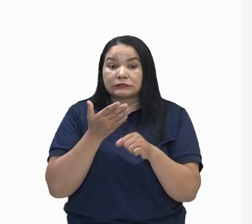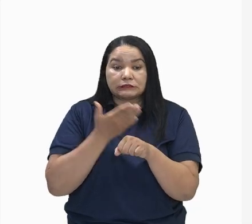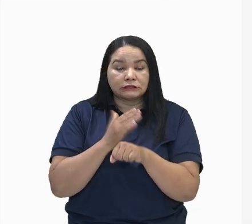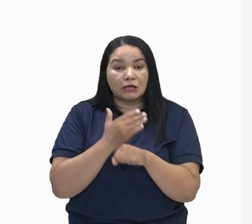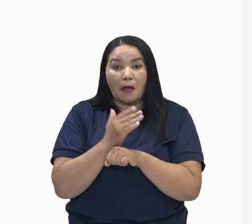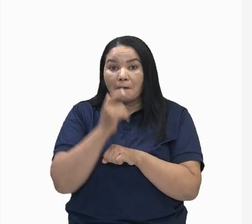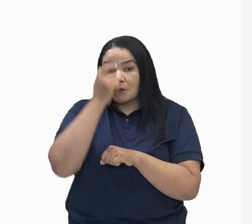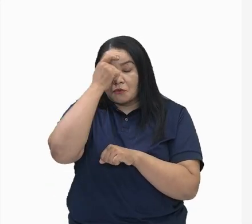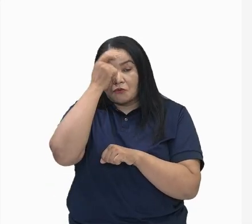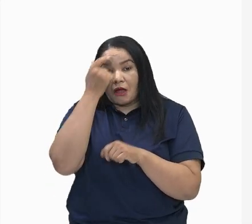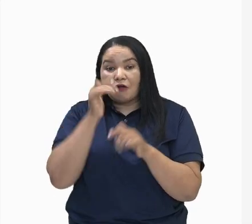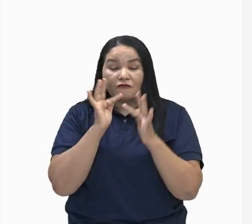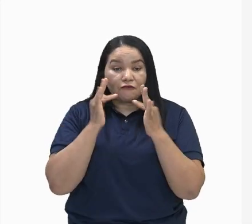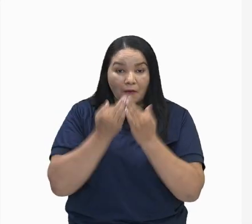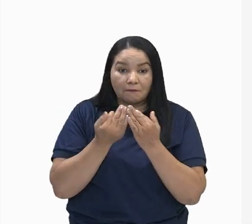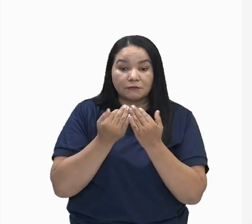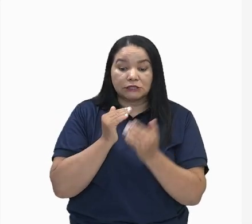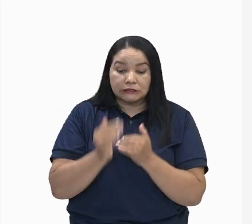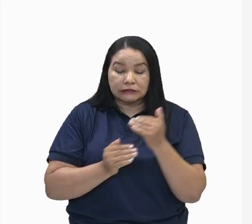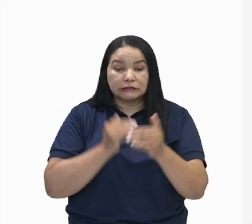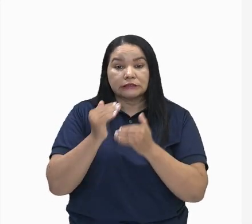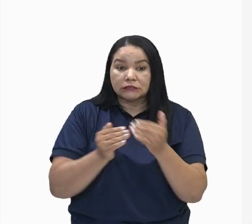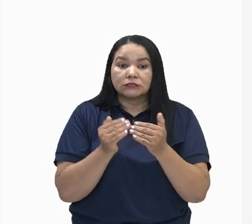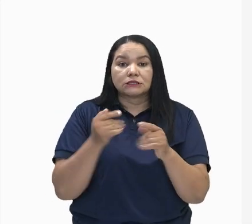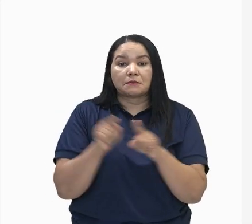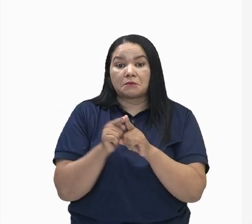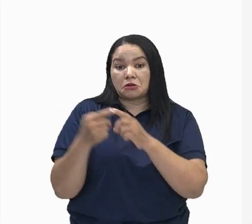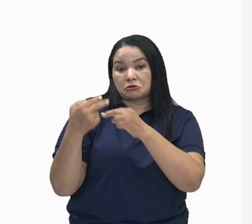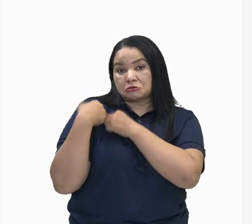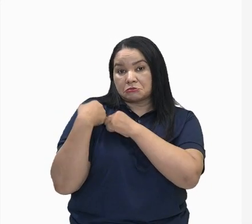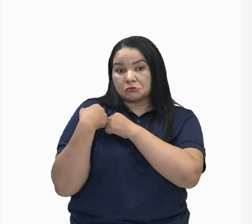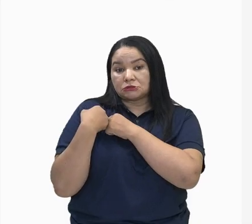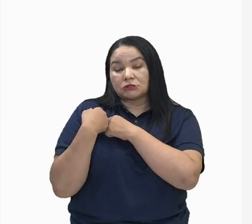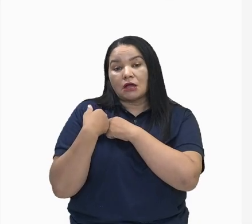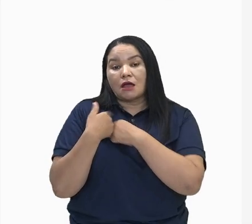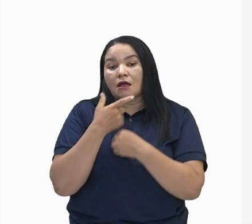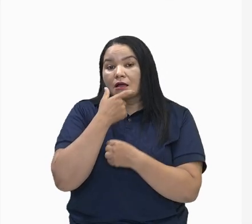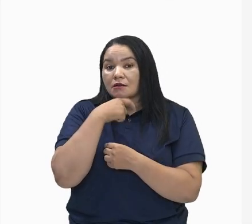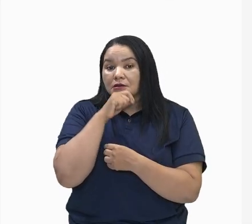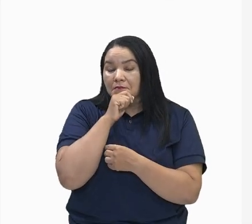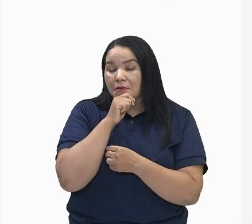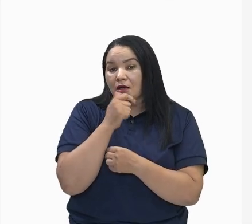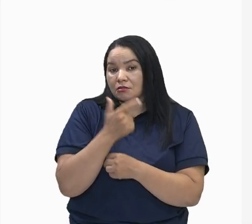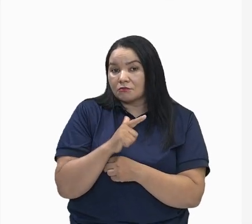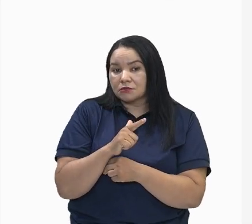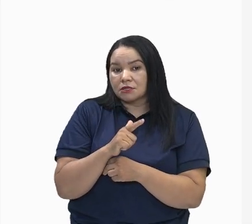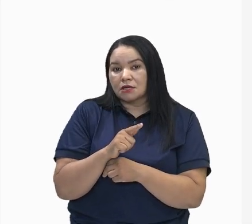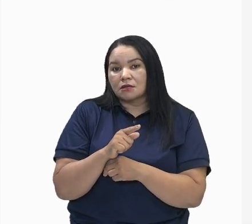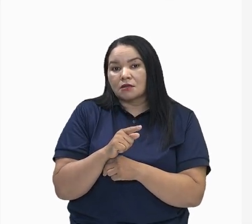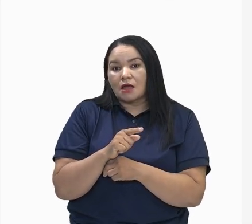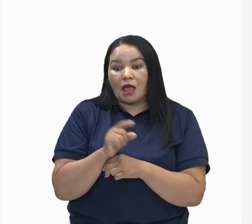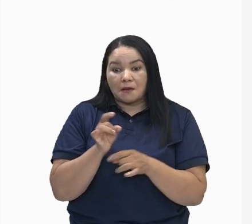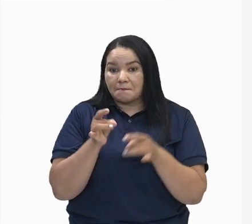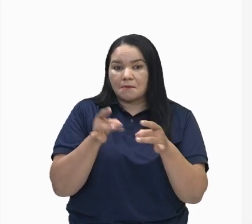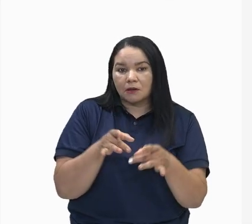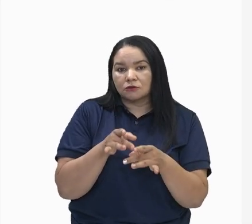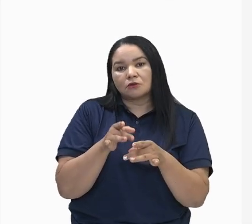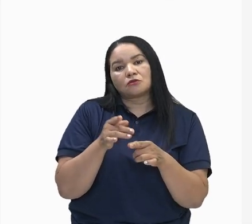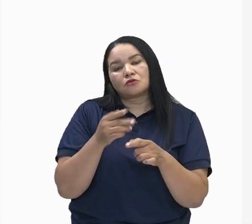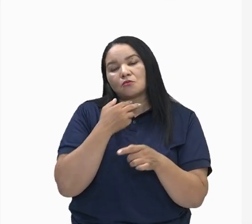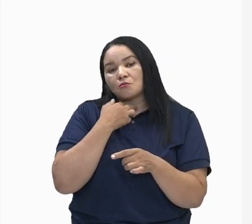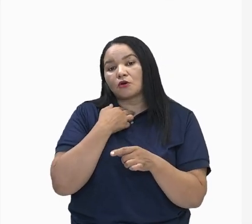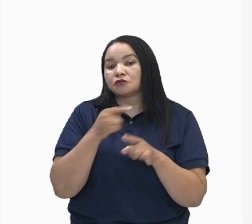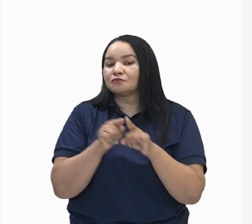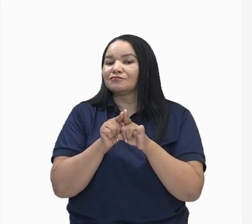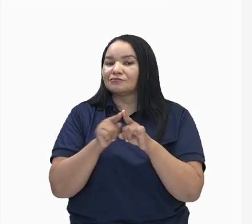assumir uma família, né? Para assumir a responsabilidade paterna. Não que ele tenha que se excluir disso, muito pelo contrário,